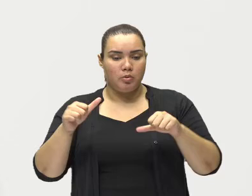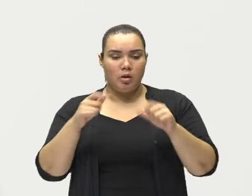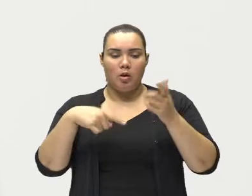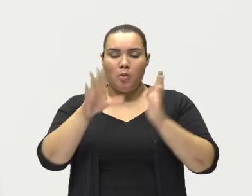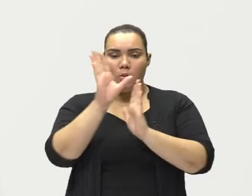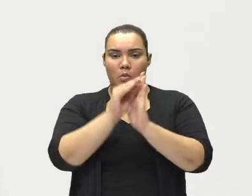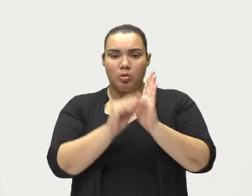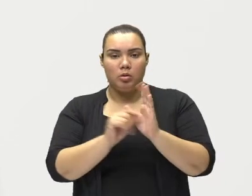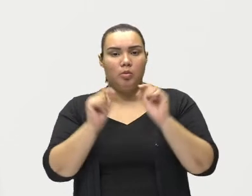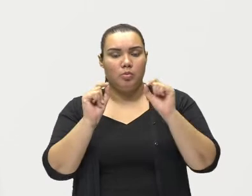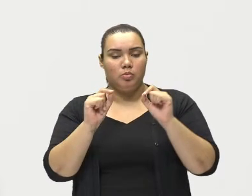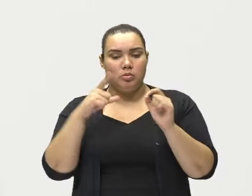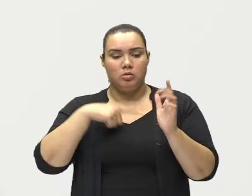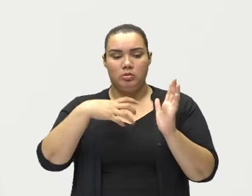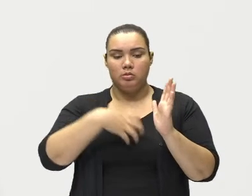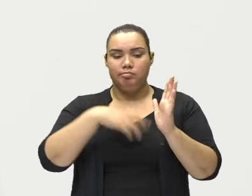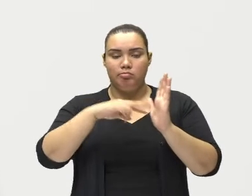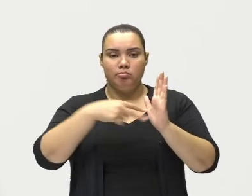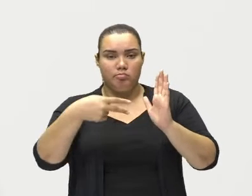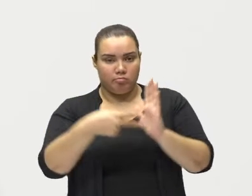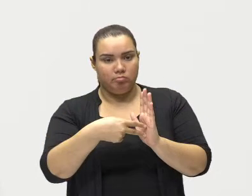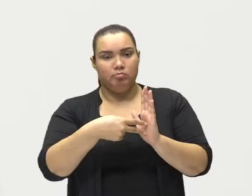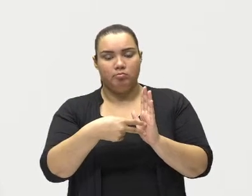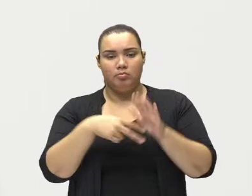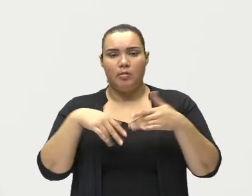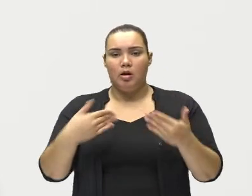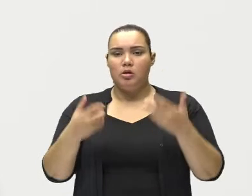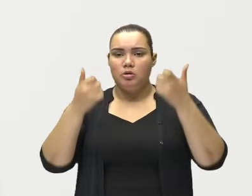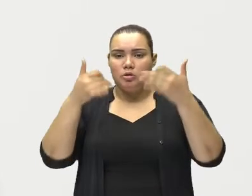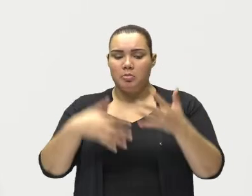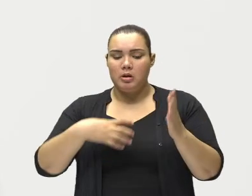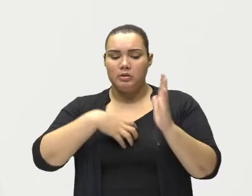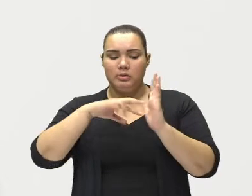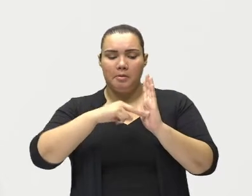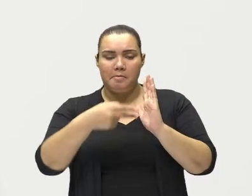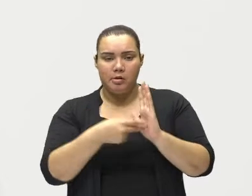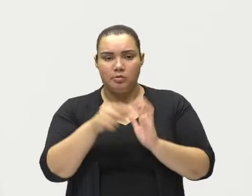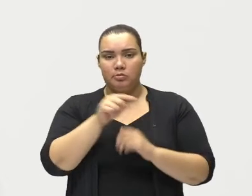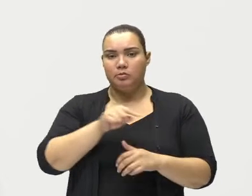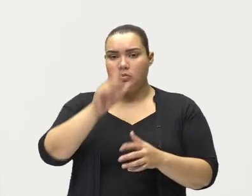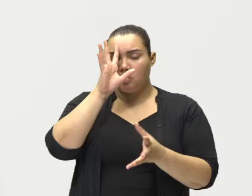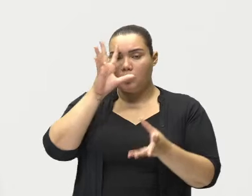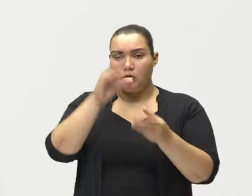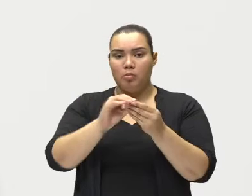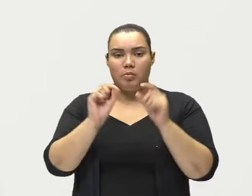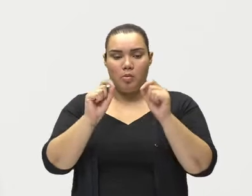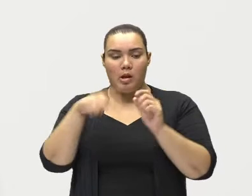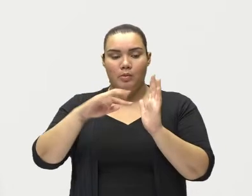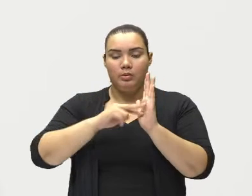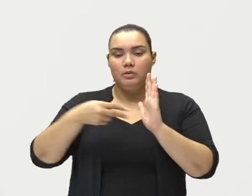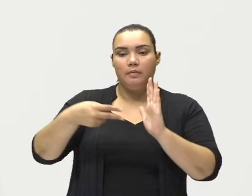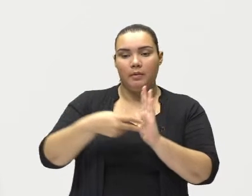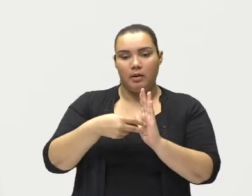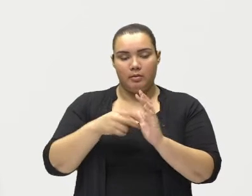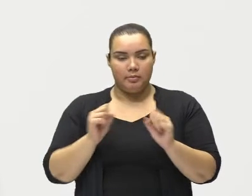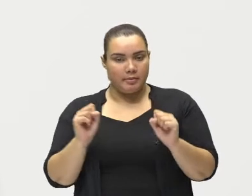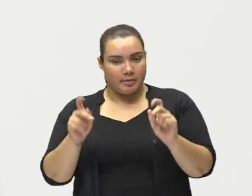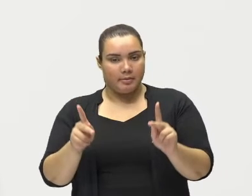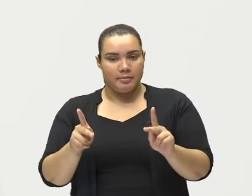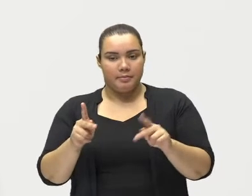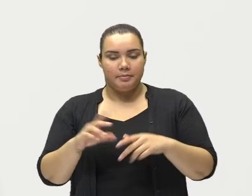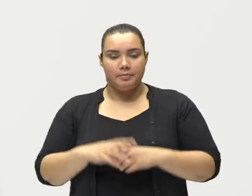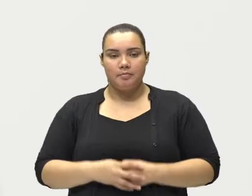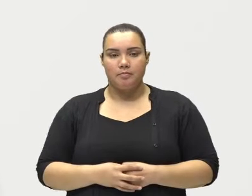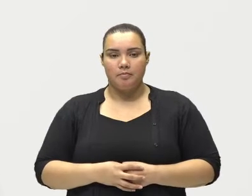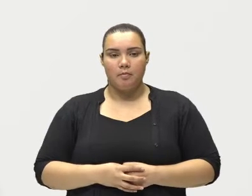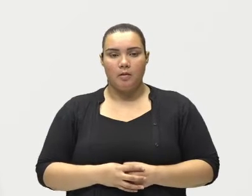semântico, ou seja, conteúdo de sentido. Sentido. Quando falar semântica, vocês já entendem que é o sentido, ok? Muito bem.